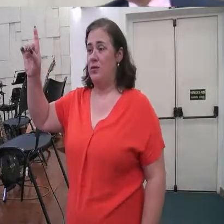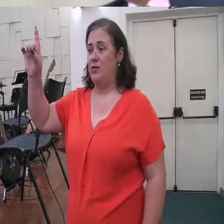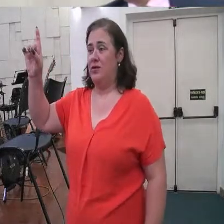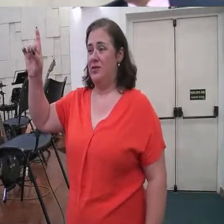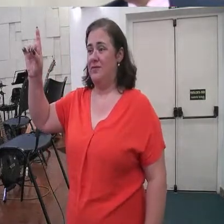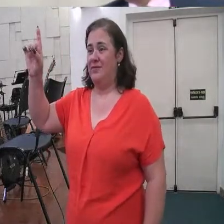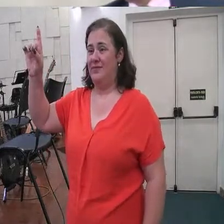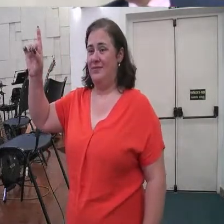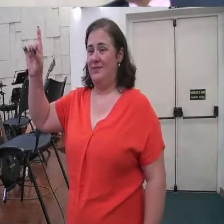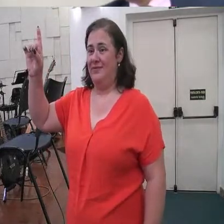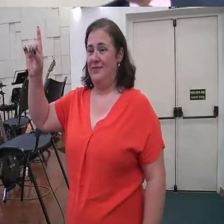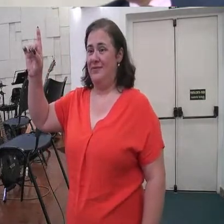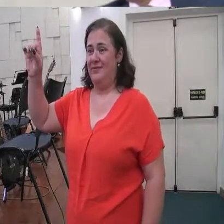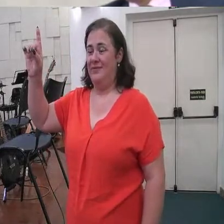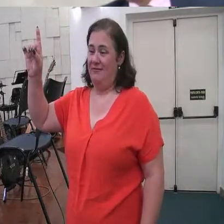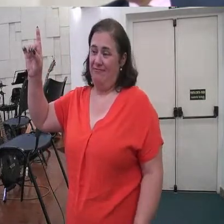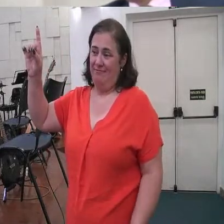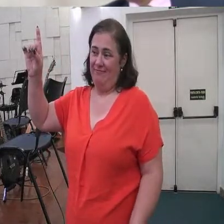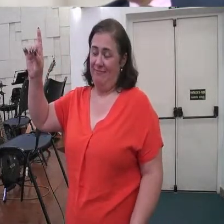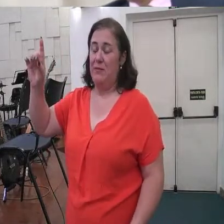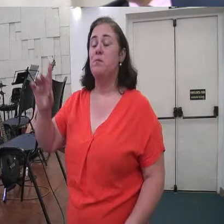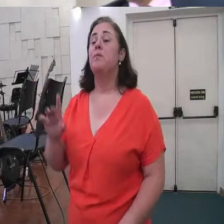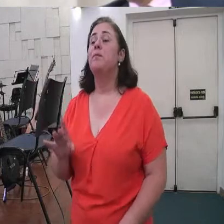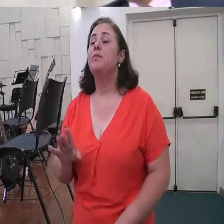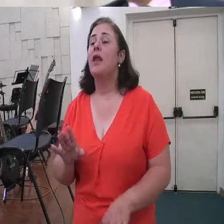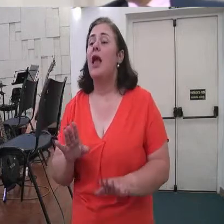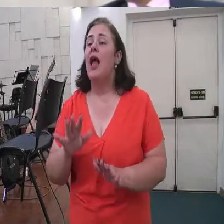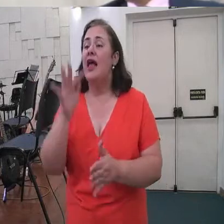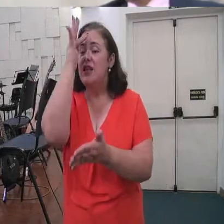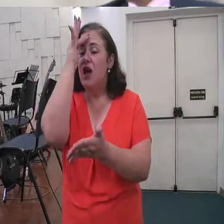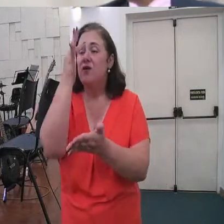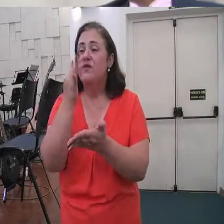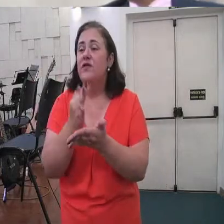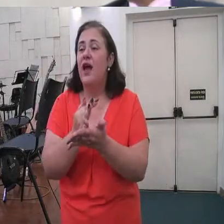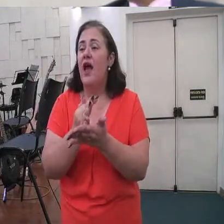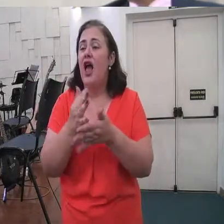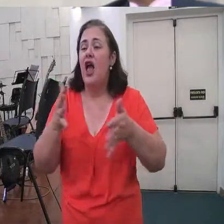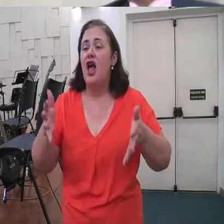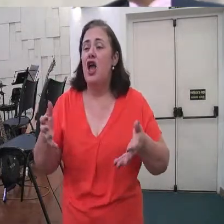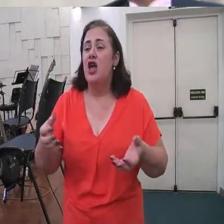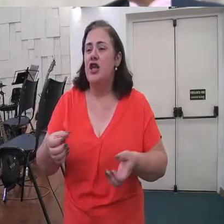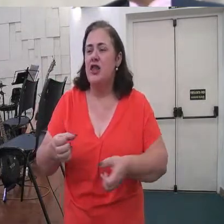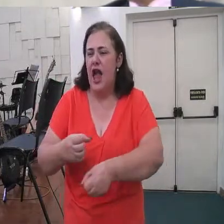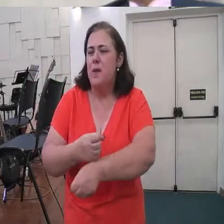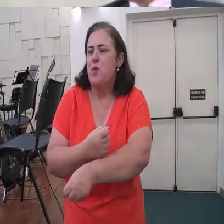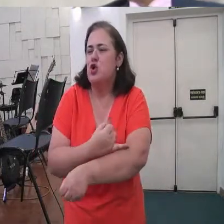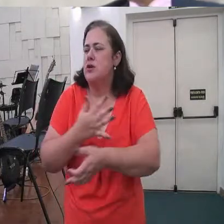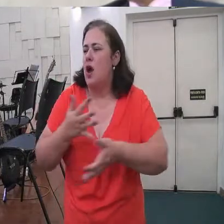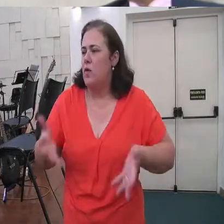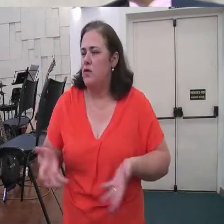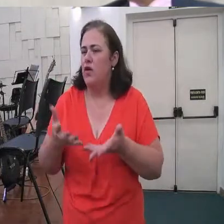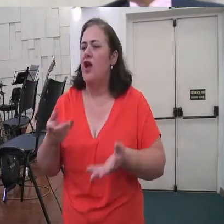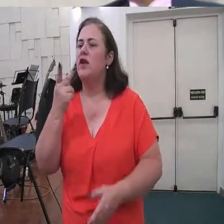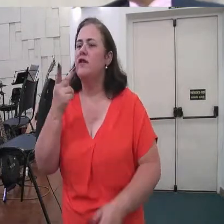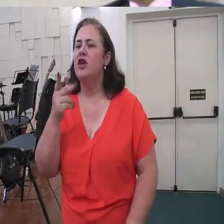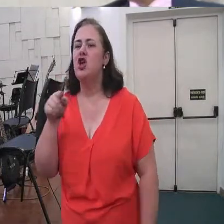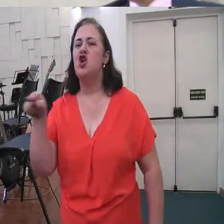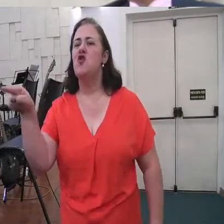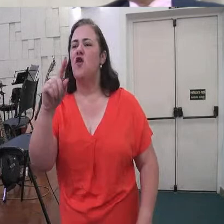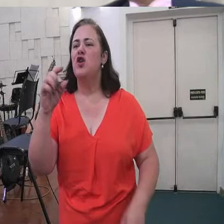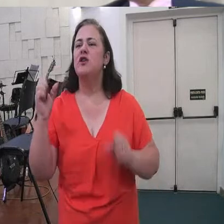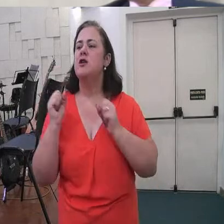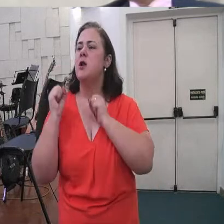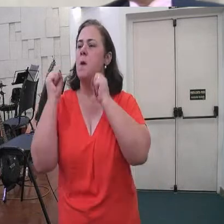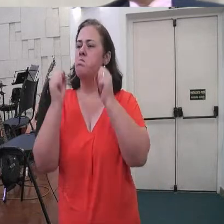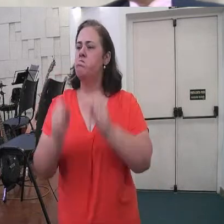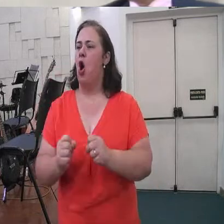A fé motivacional diz: você pode, você consegue. Mas a fé bíblica diz: